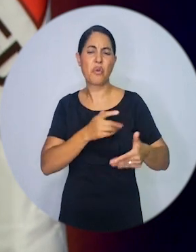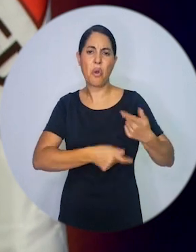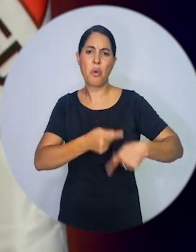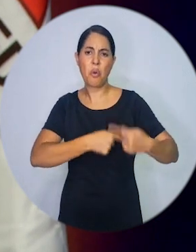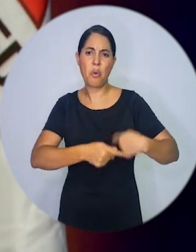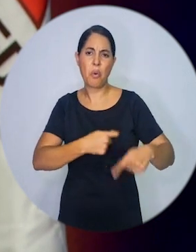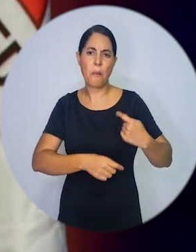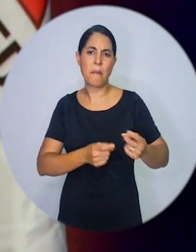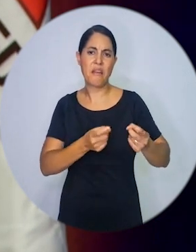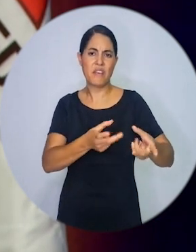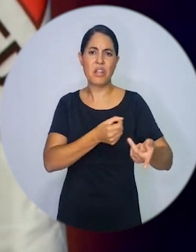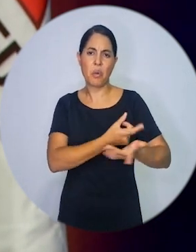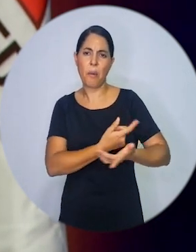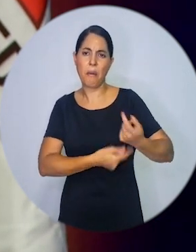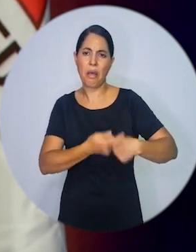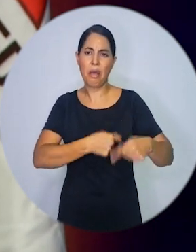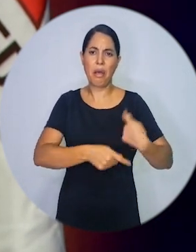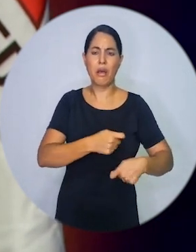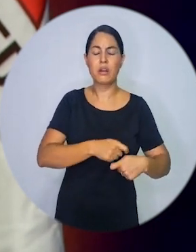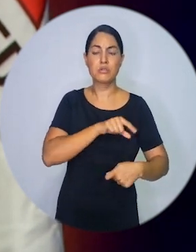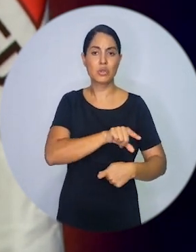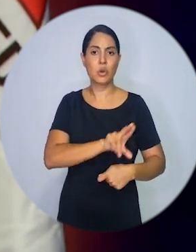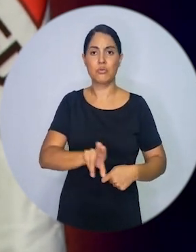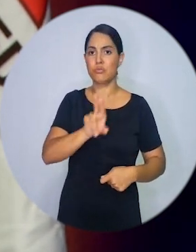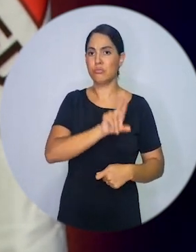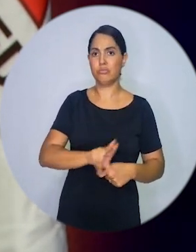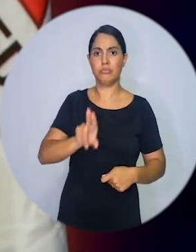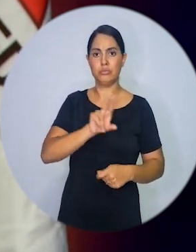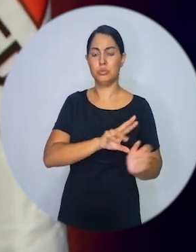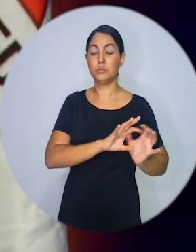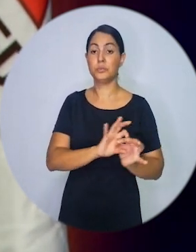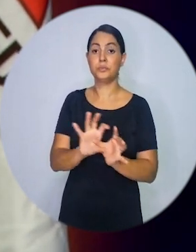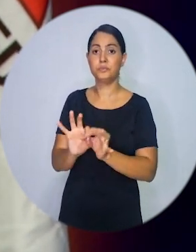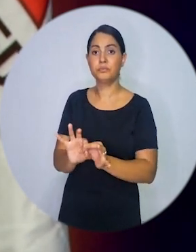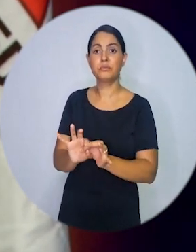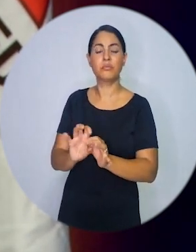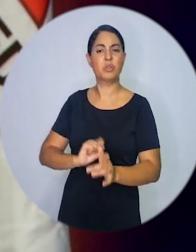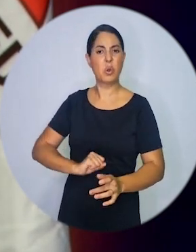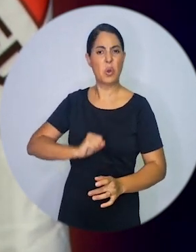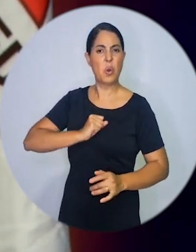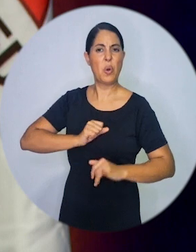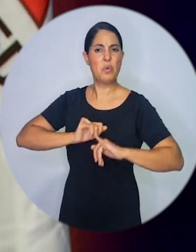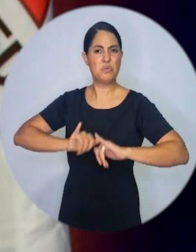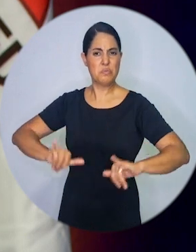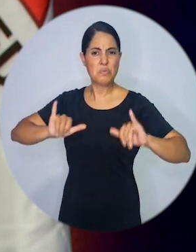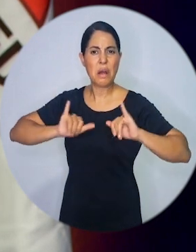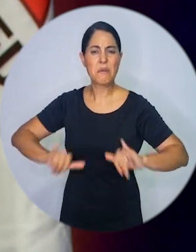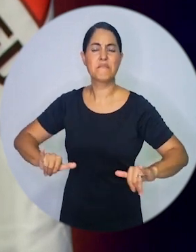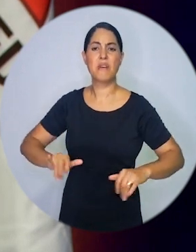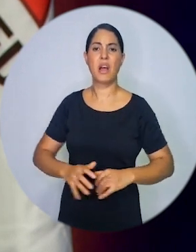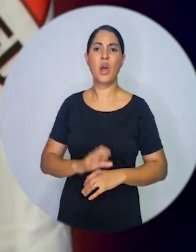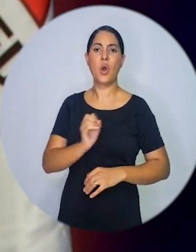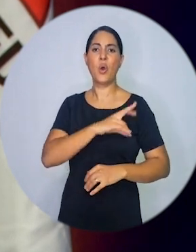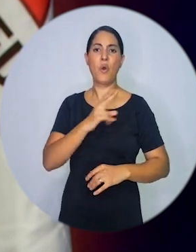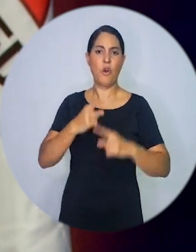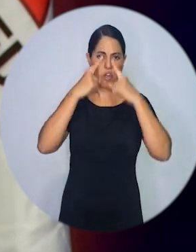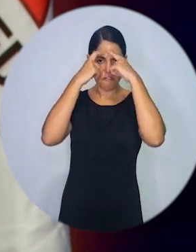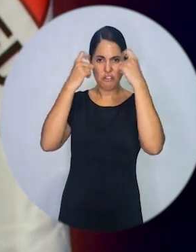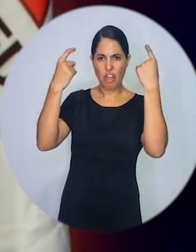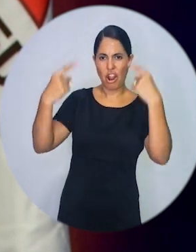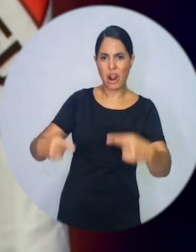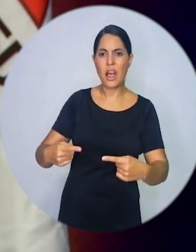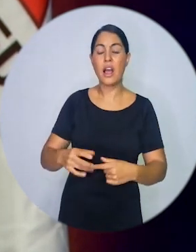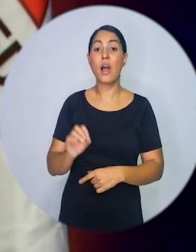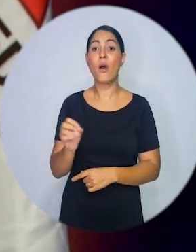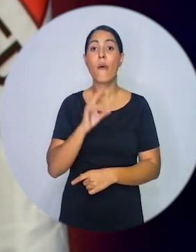totalmente comercial seja utilizado para mobilizar o discurso de ódio, a